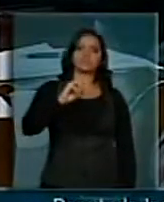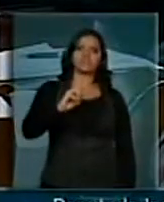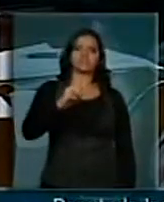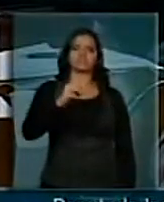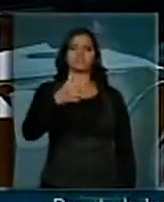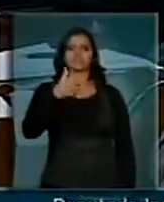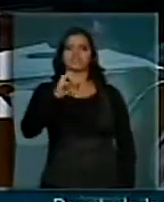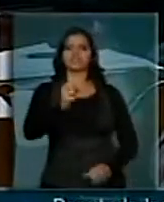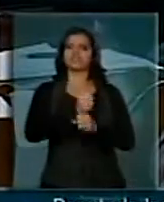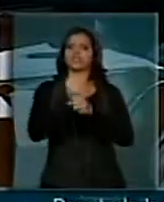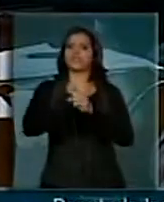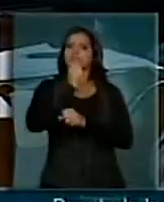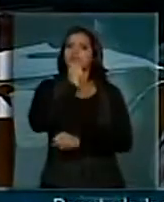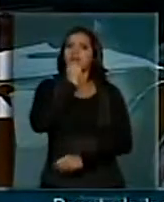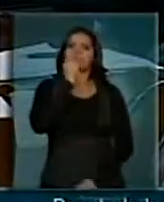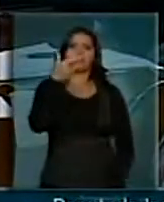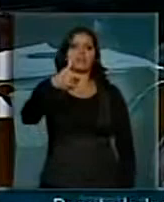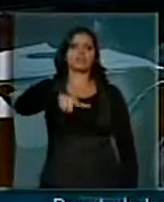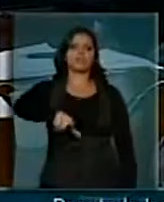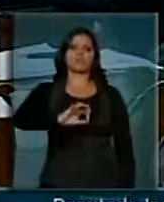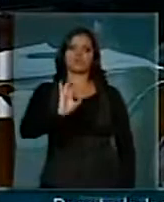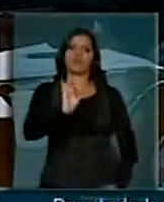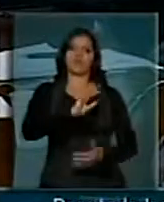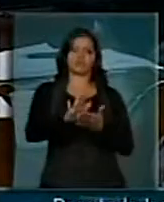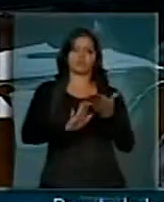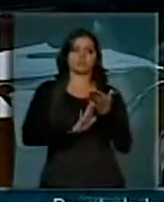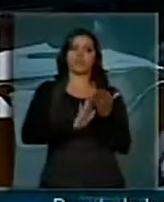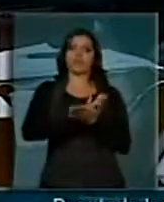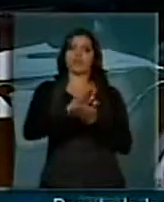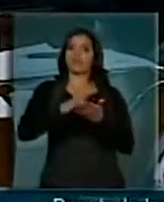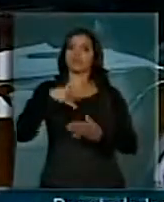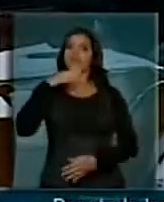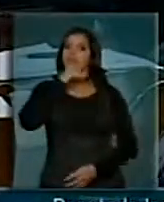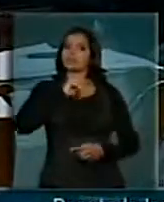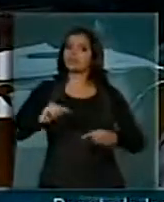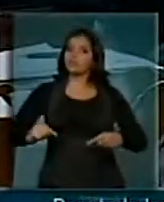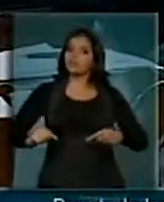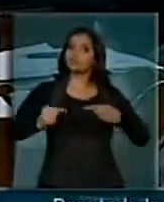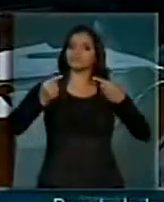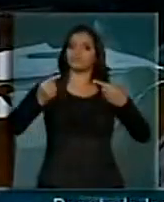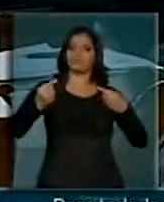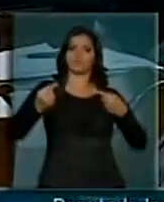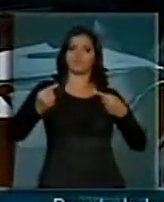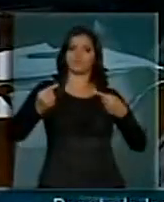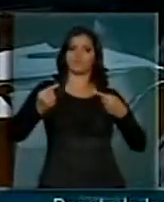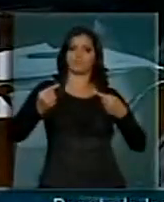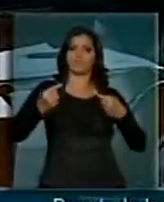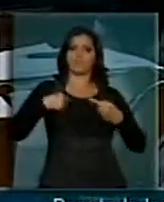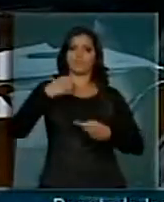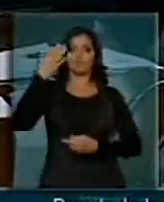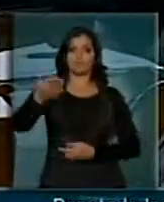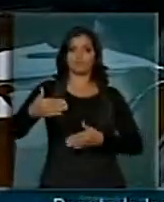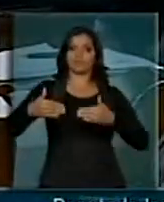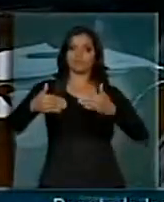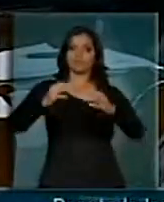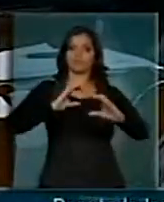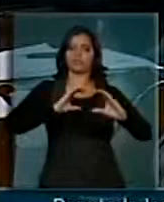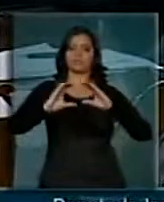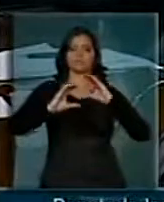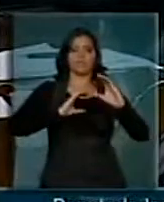renovar. Então, eu acho que é um desafio para o seu